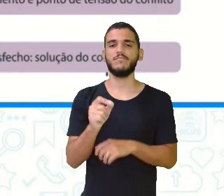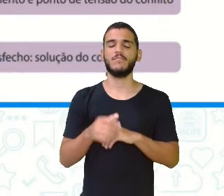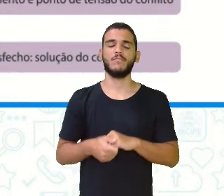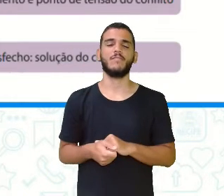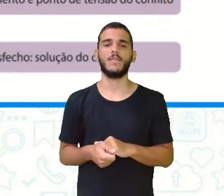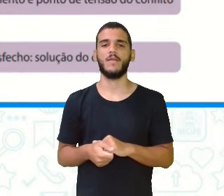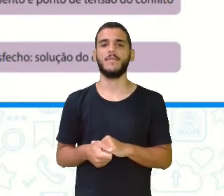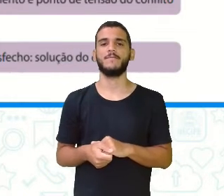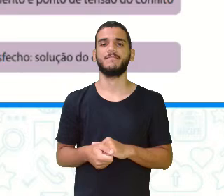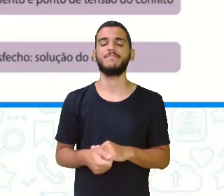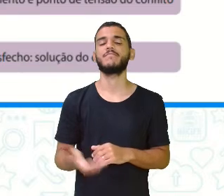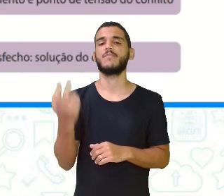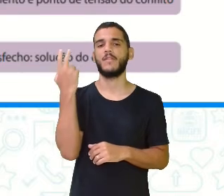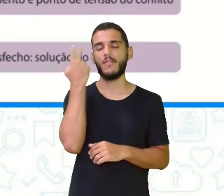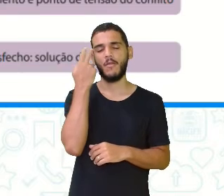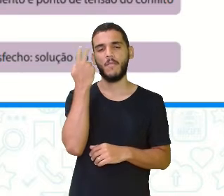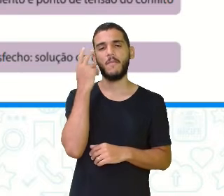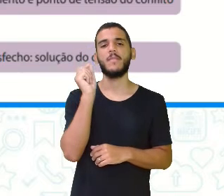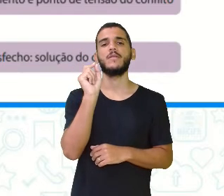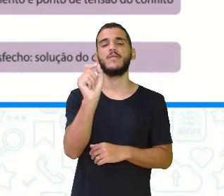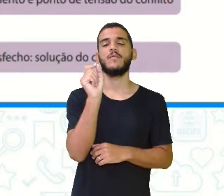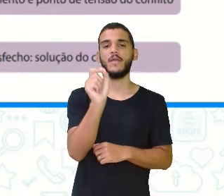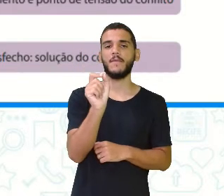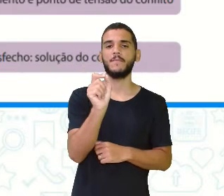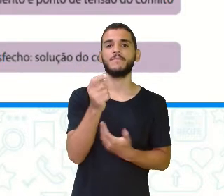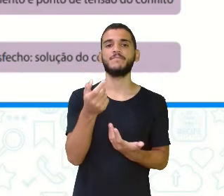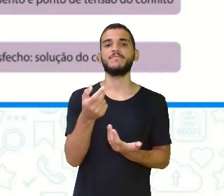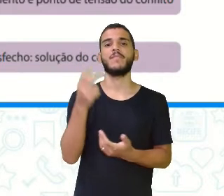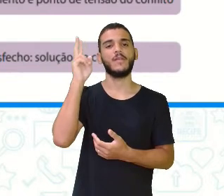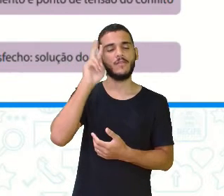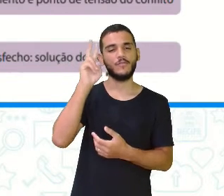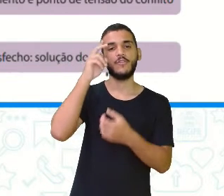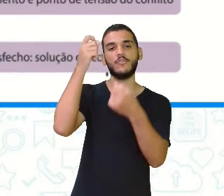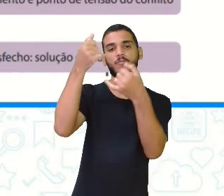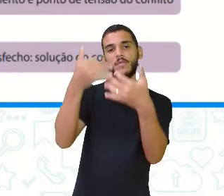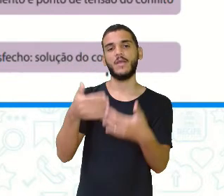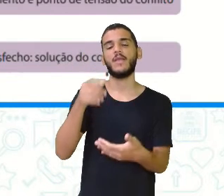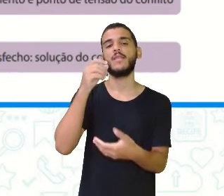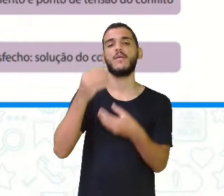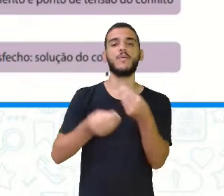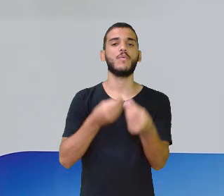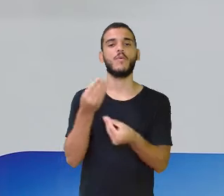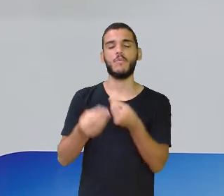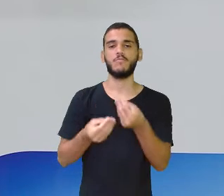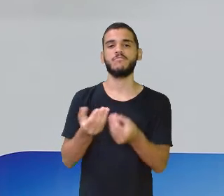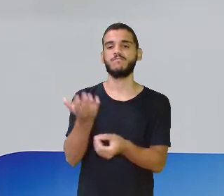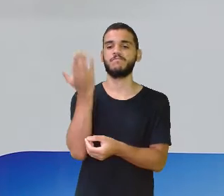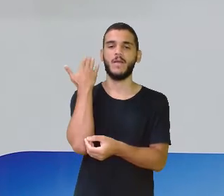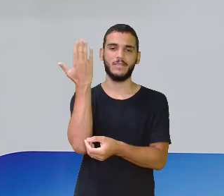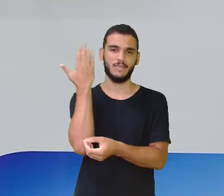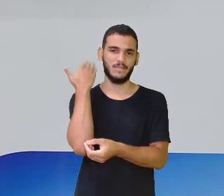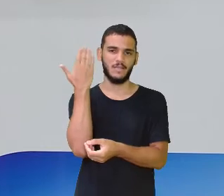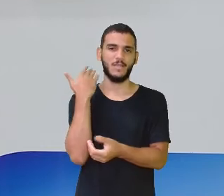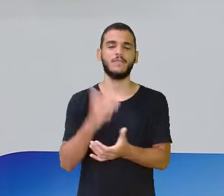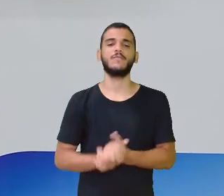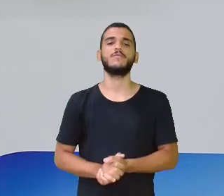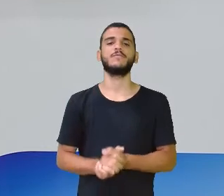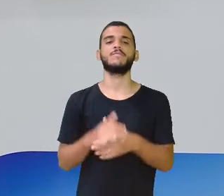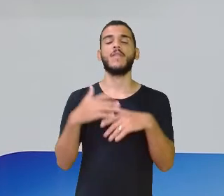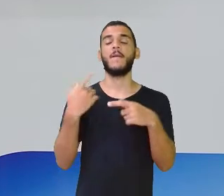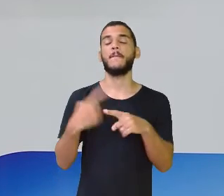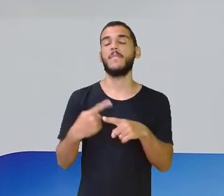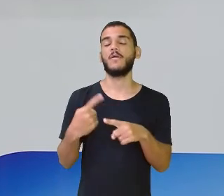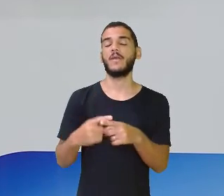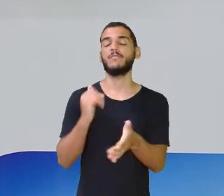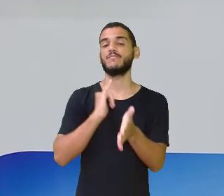é? Geralmente, as histórias são contadas no passado. Um conto dificilmente vai